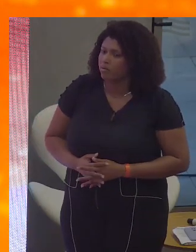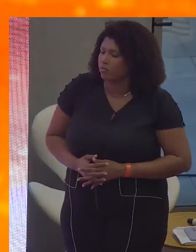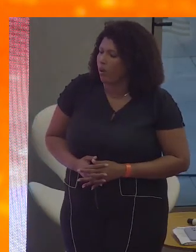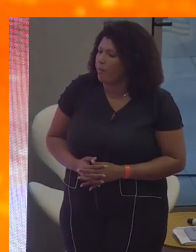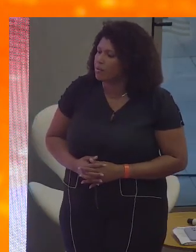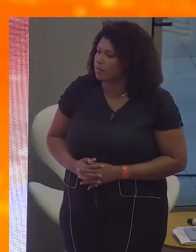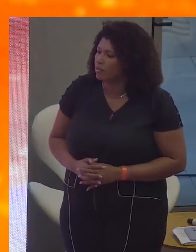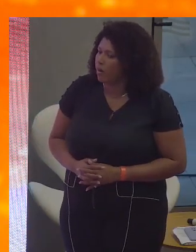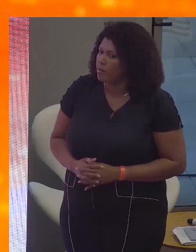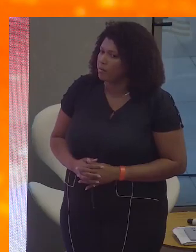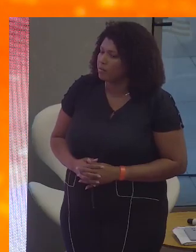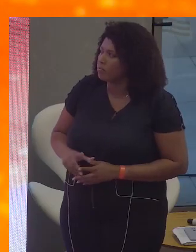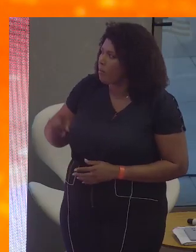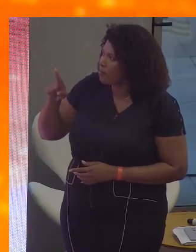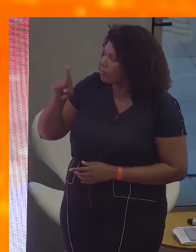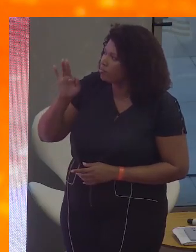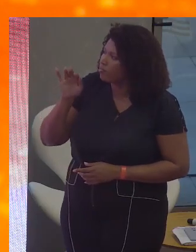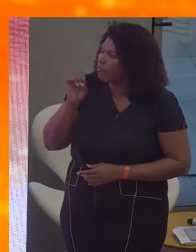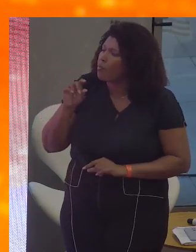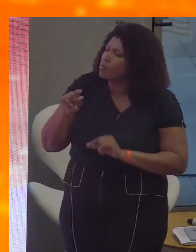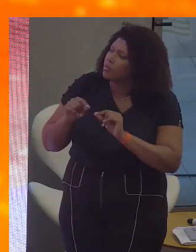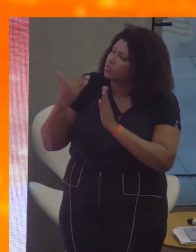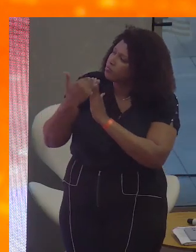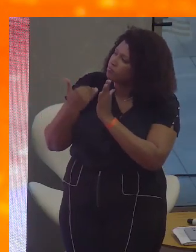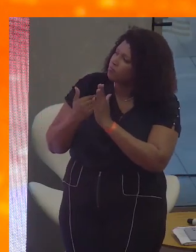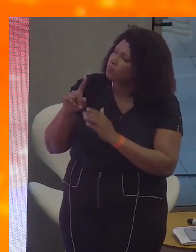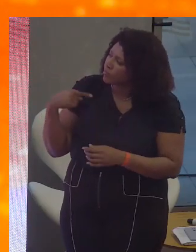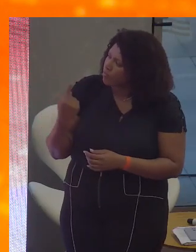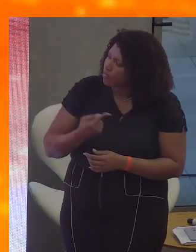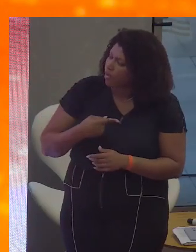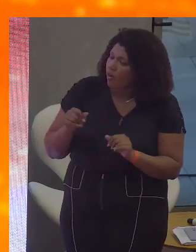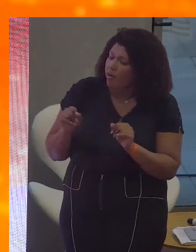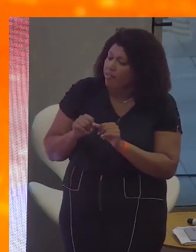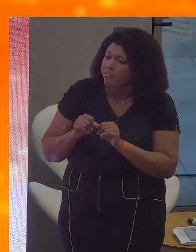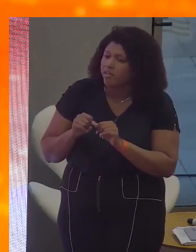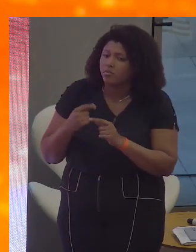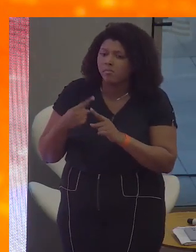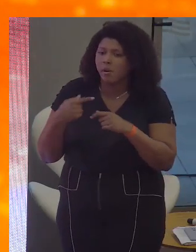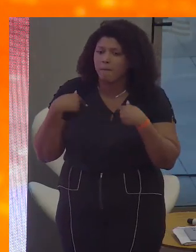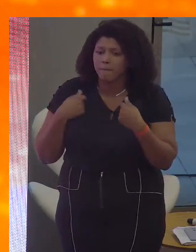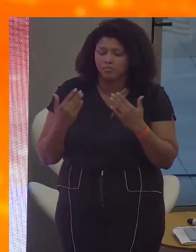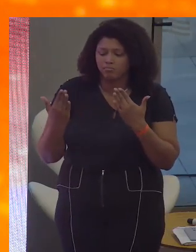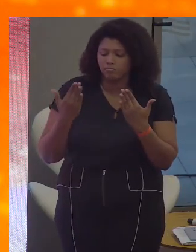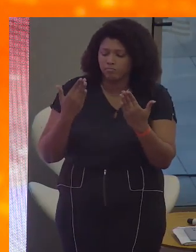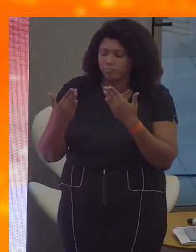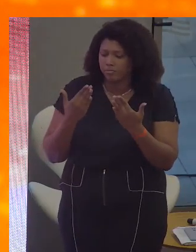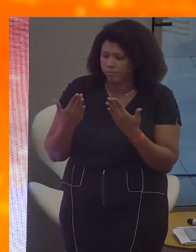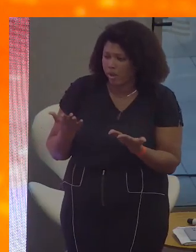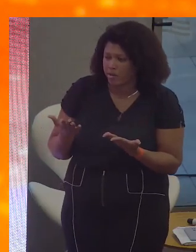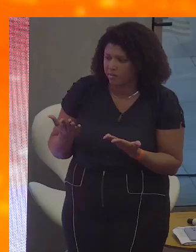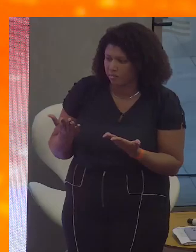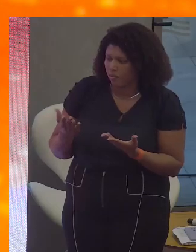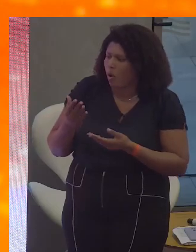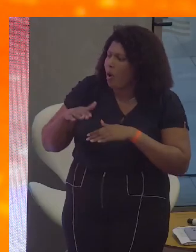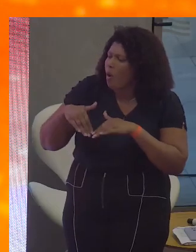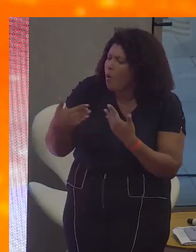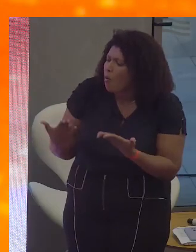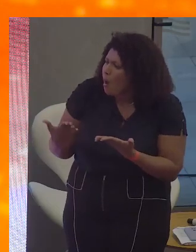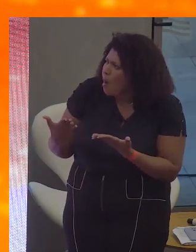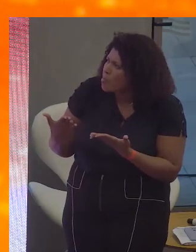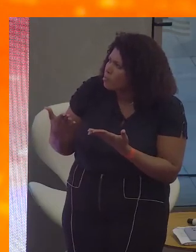Esse aqui foi um quadro que nós fizemos para comparar o fitoterápico, a forma, qual seria a